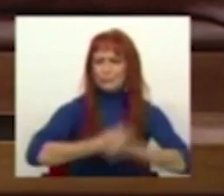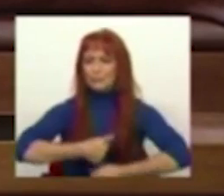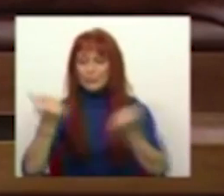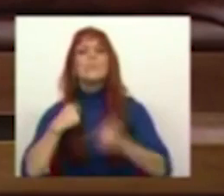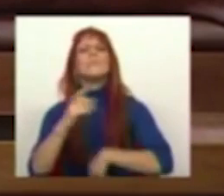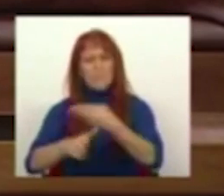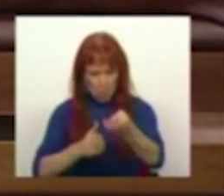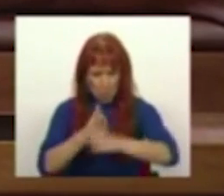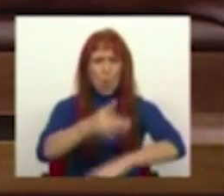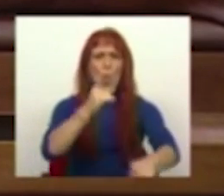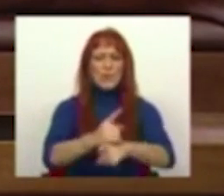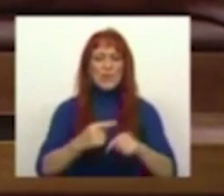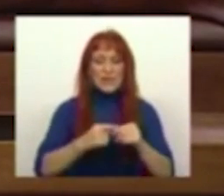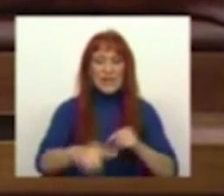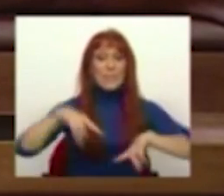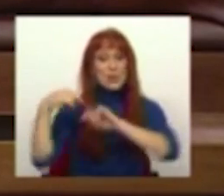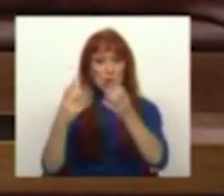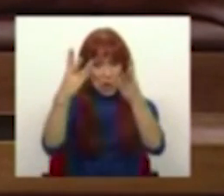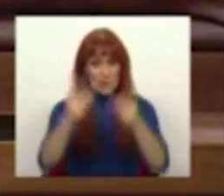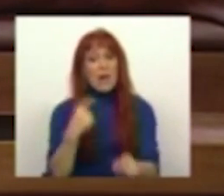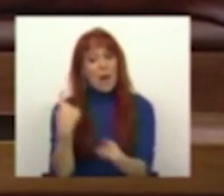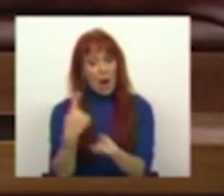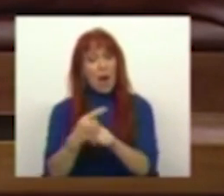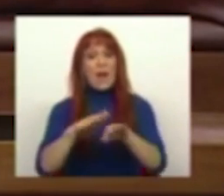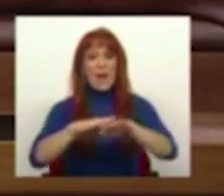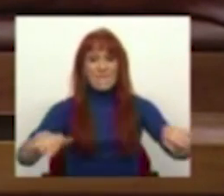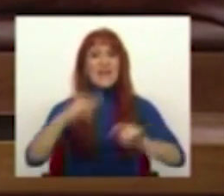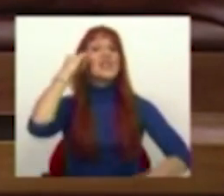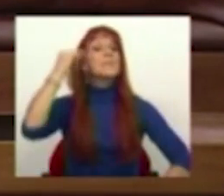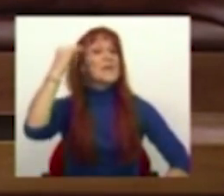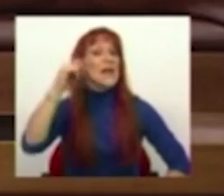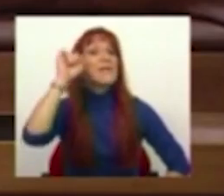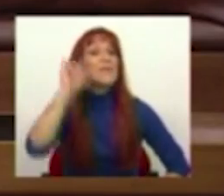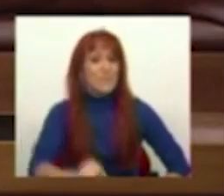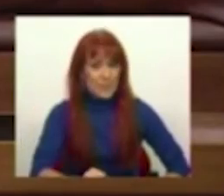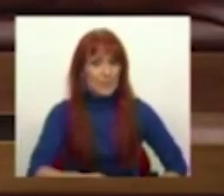certamente continuará durante a discussão do orçamento na fase da especialidade.